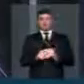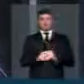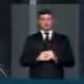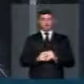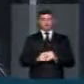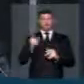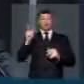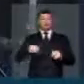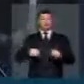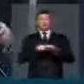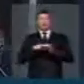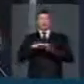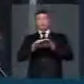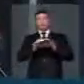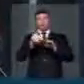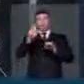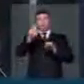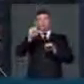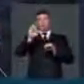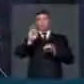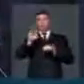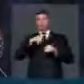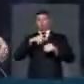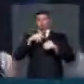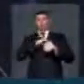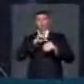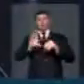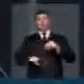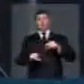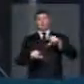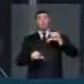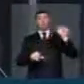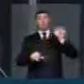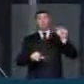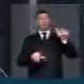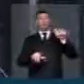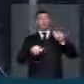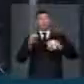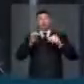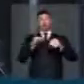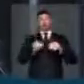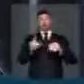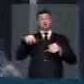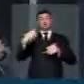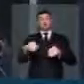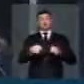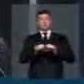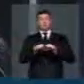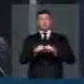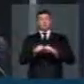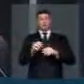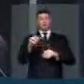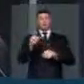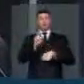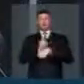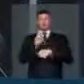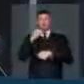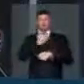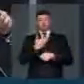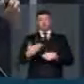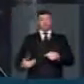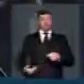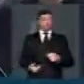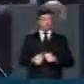promotores, que ganhavam menos que juízes. Depois, para a isonomia dos defensores públicos,